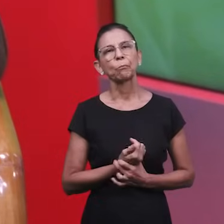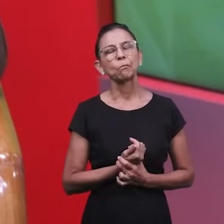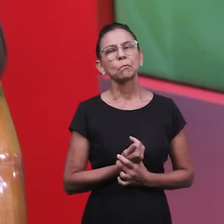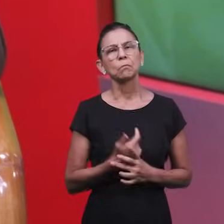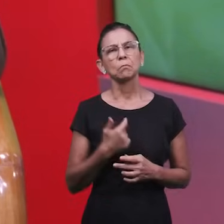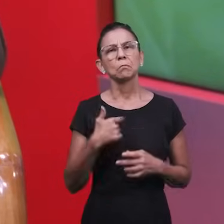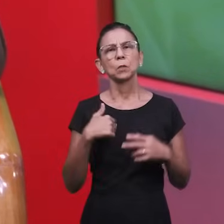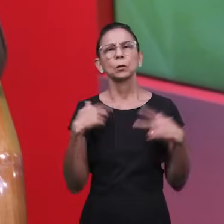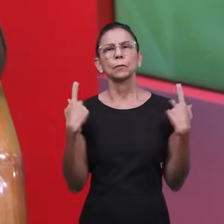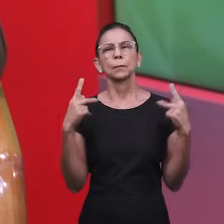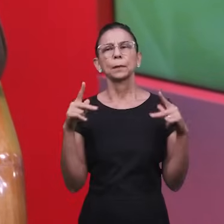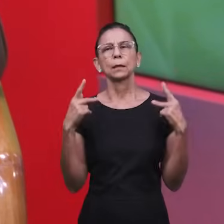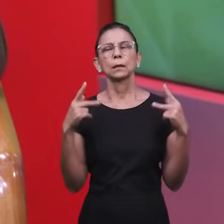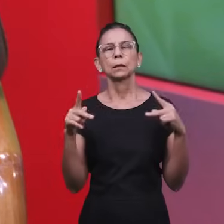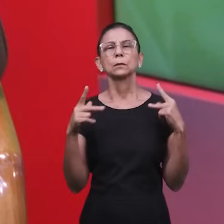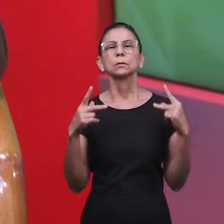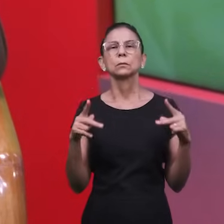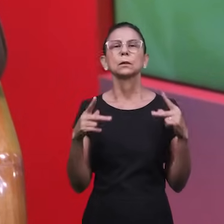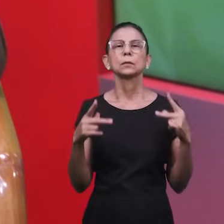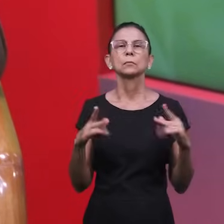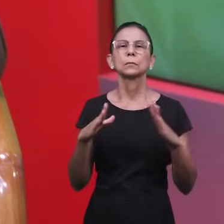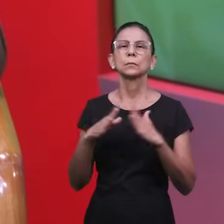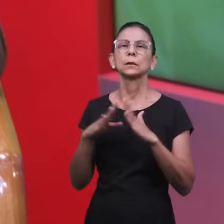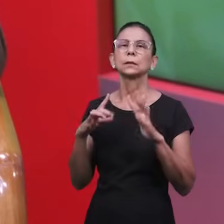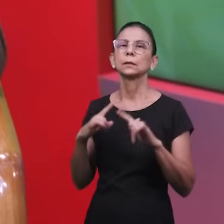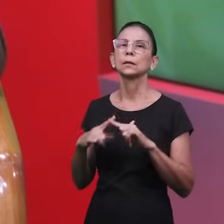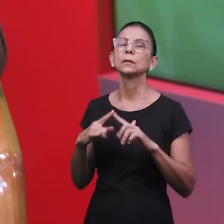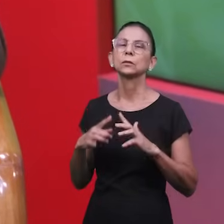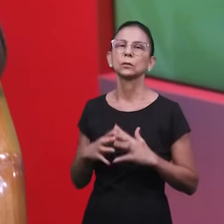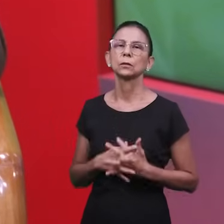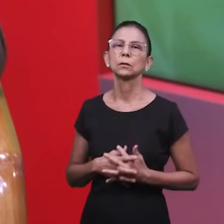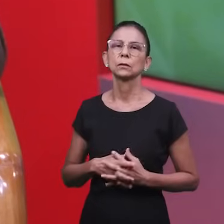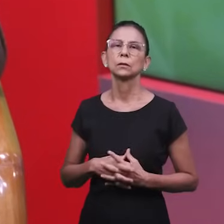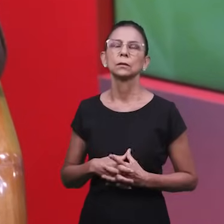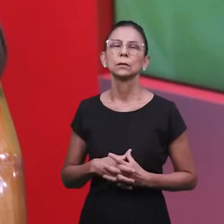eu pregando na igreja, antes da